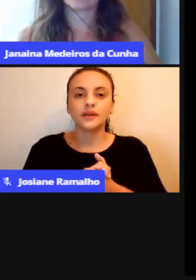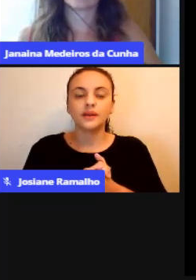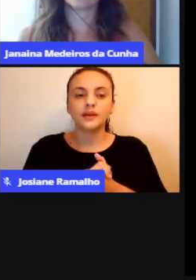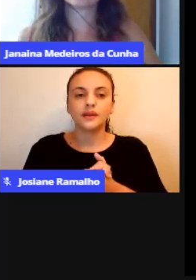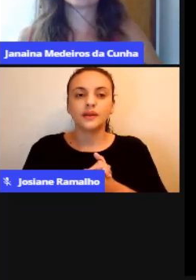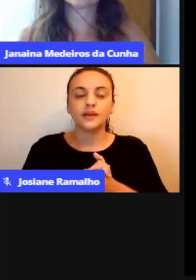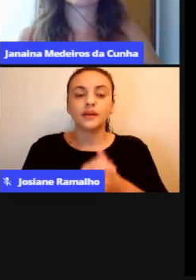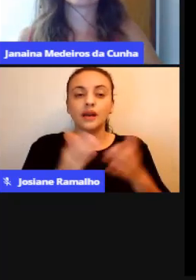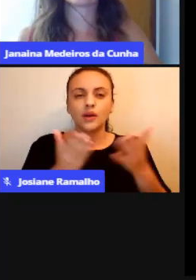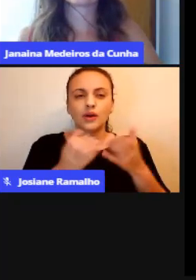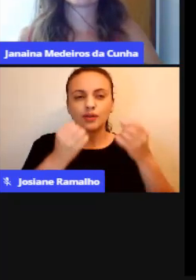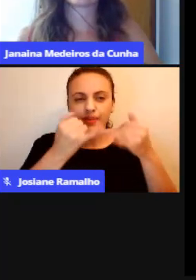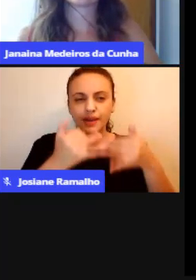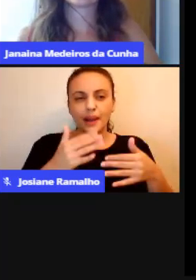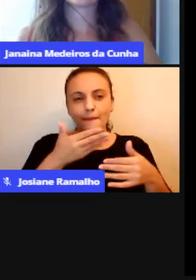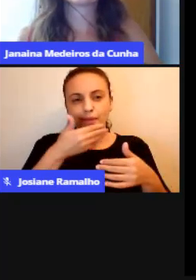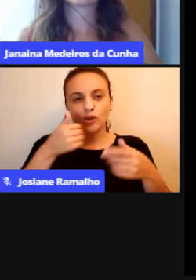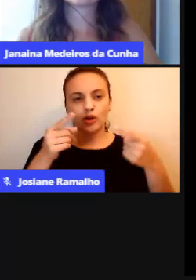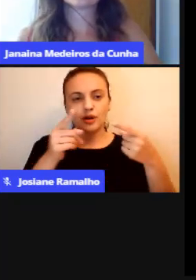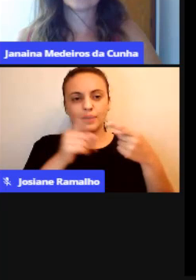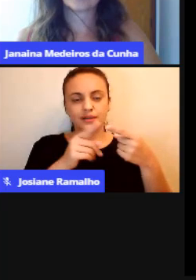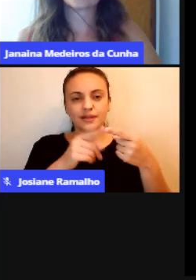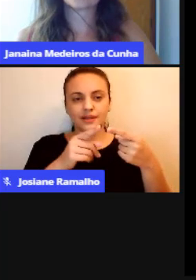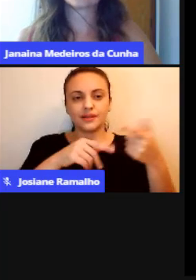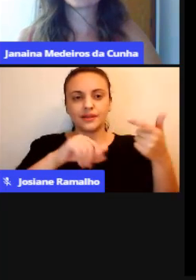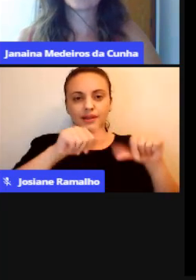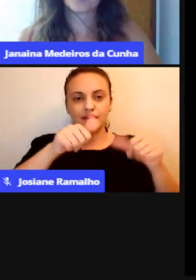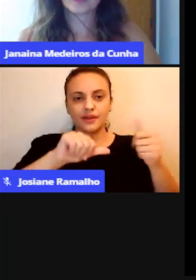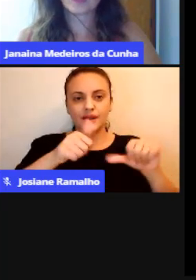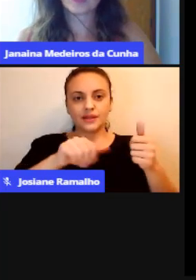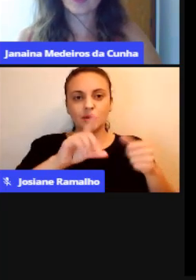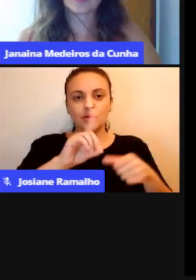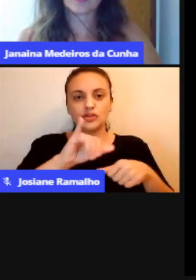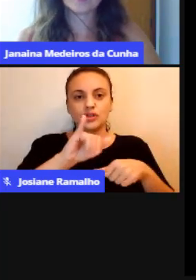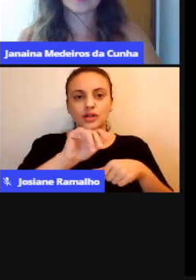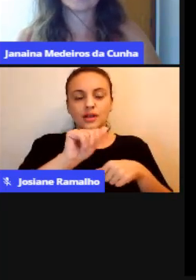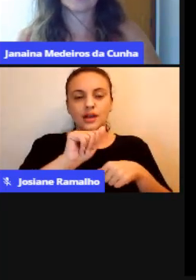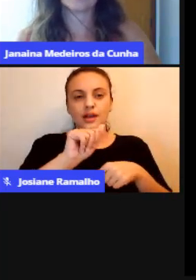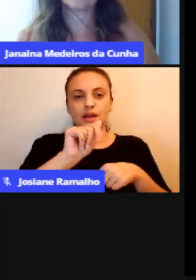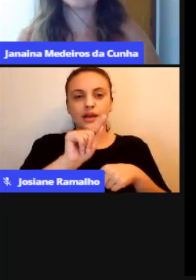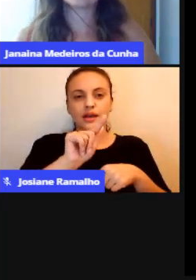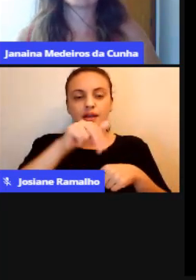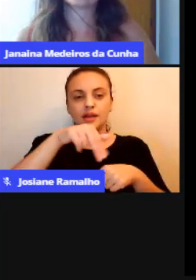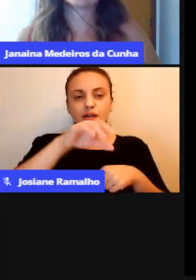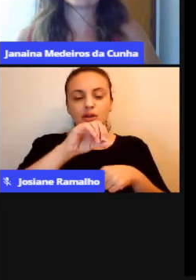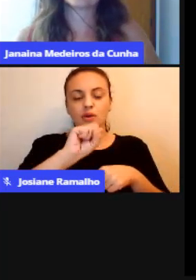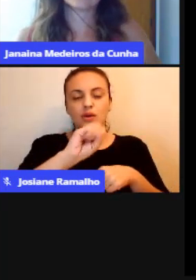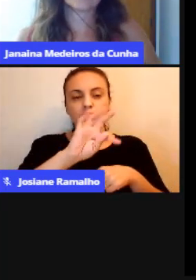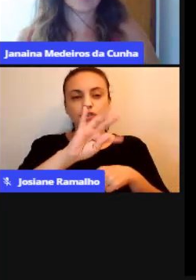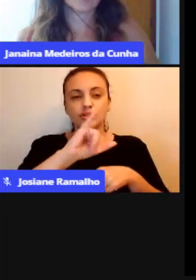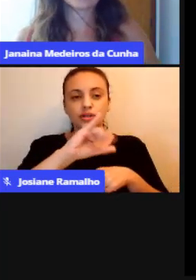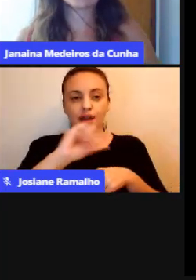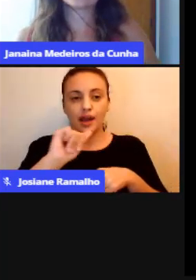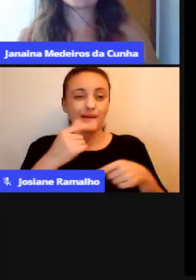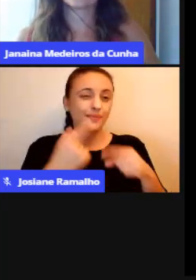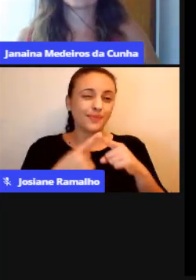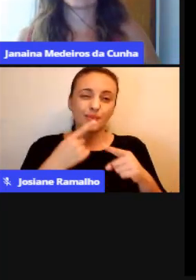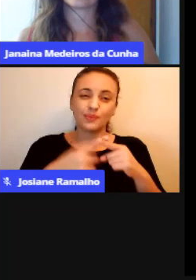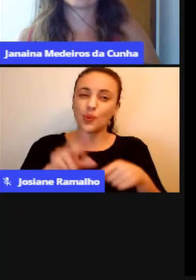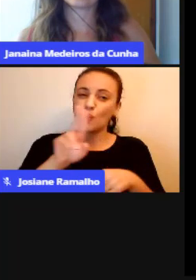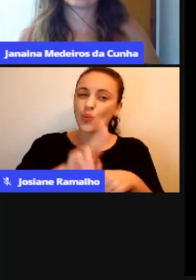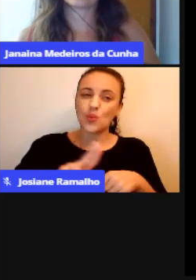avaliação diagnóstica, porque é uma avaliação que nós usamos muito no primeiro ano, né? Então, ela, como eu